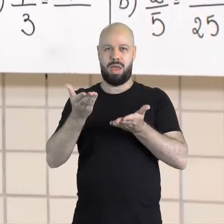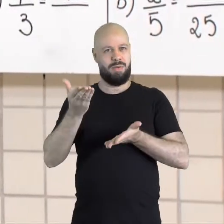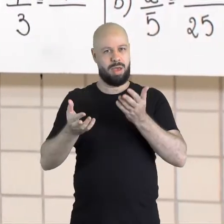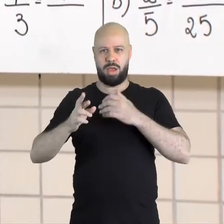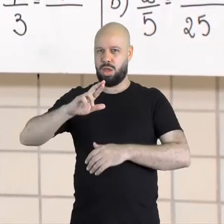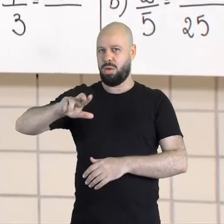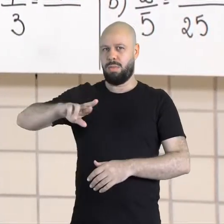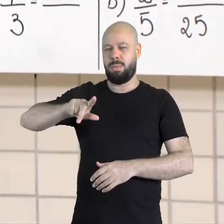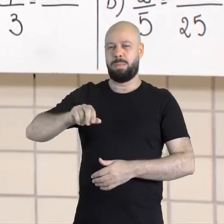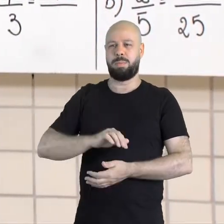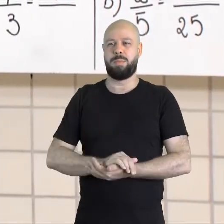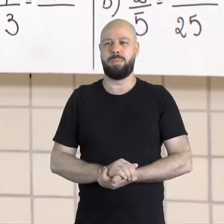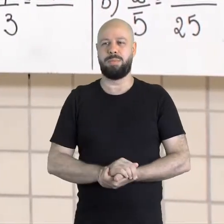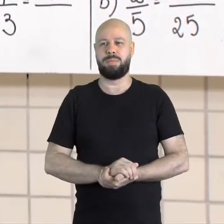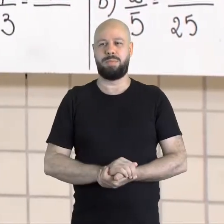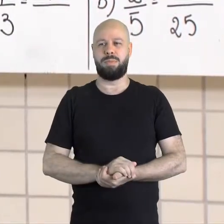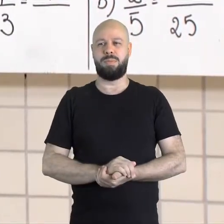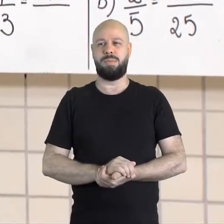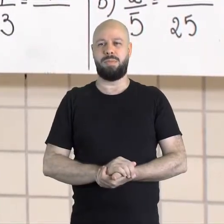equivalente.